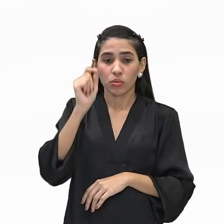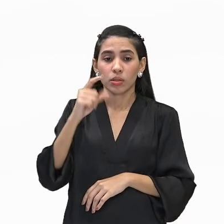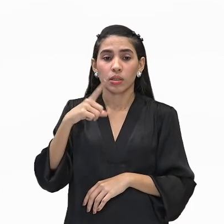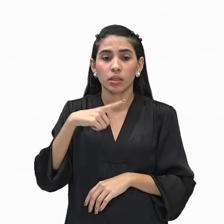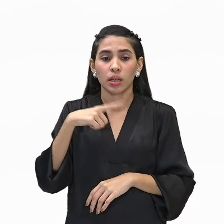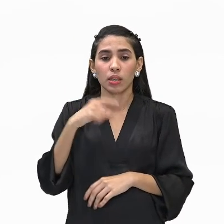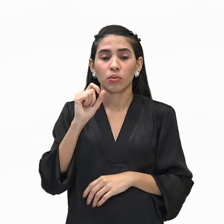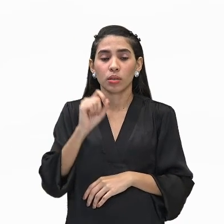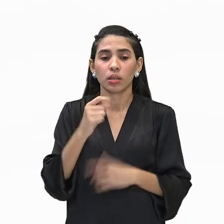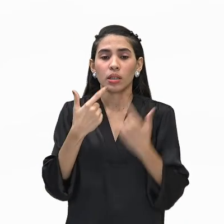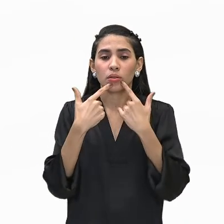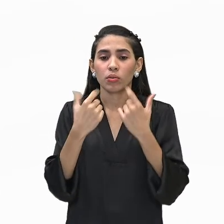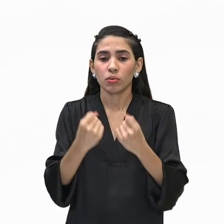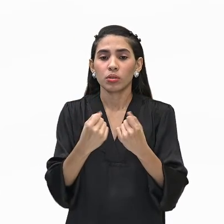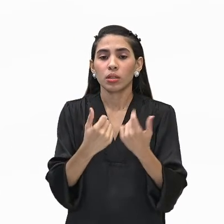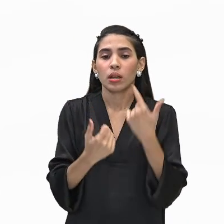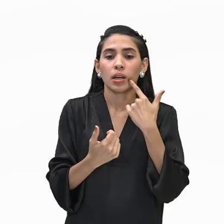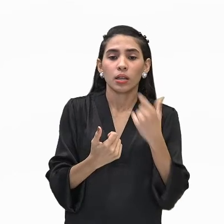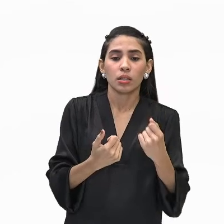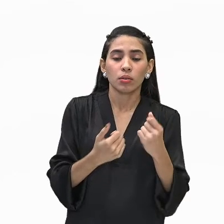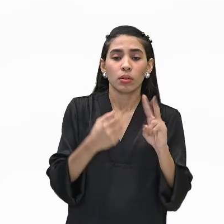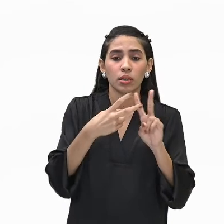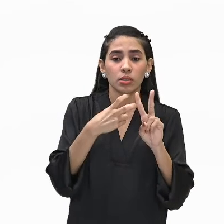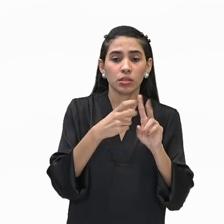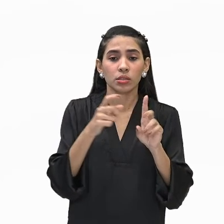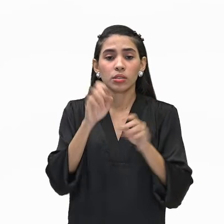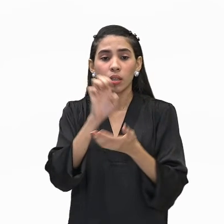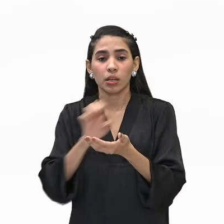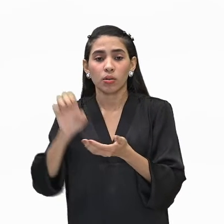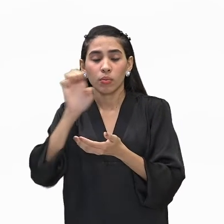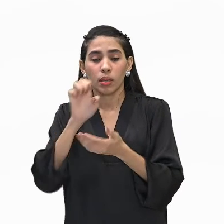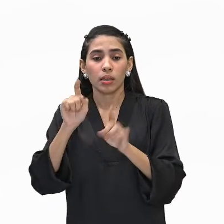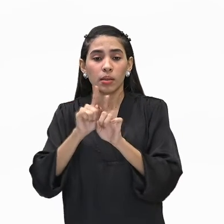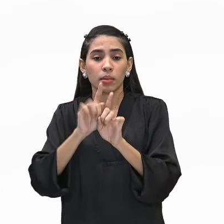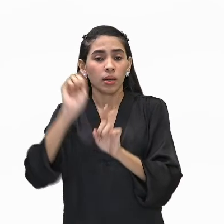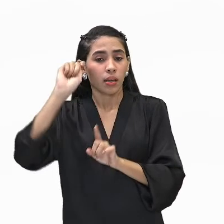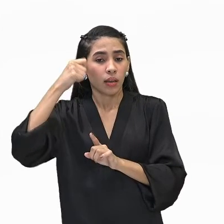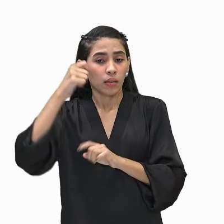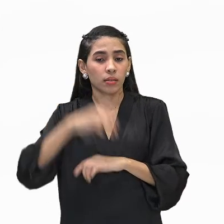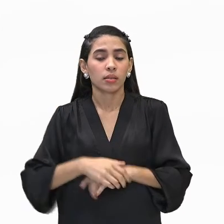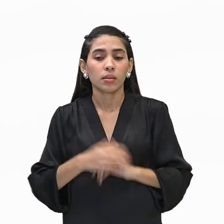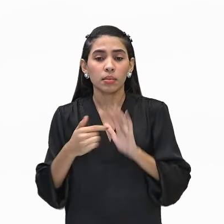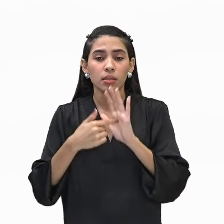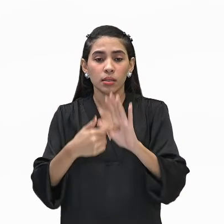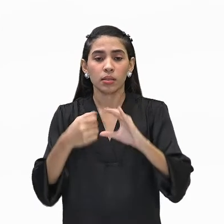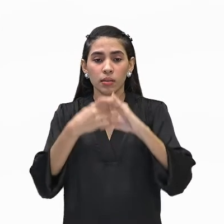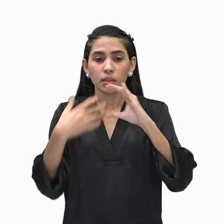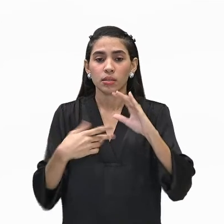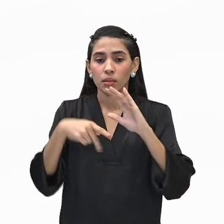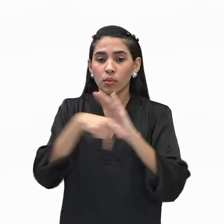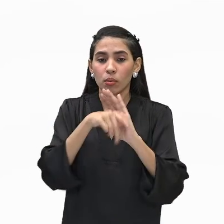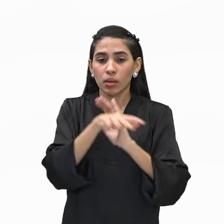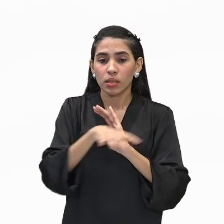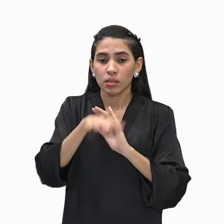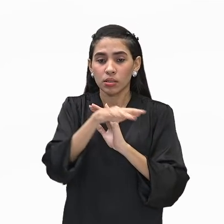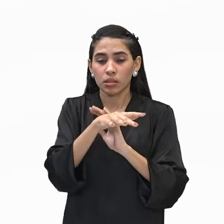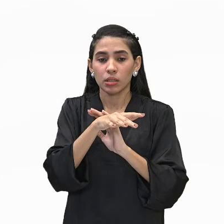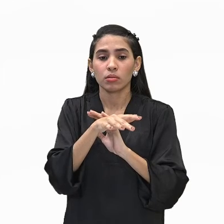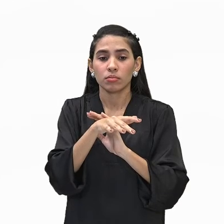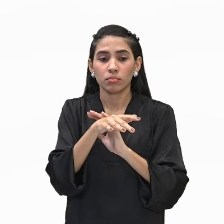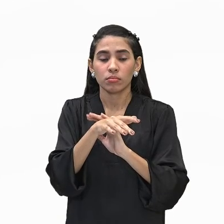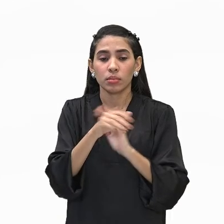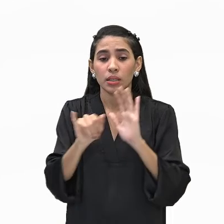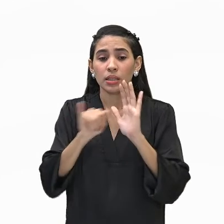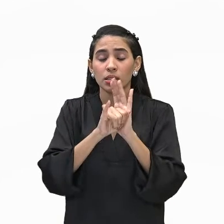híbrido linguístico entre a língua indígena europeia e a africana que compõe e demonstra a característica própria da região como elemento de formação